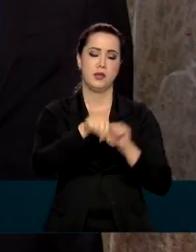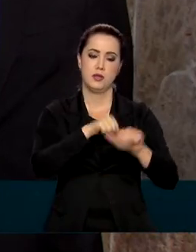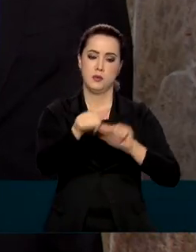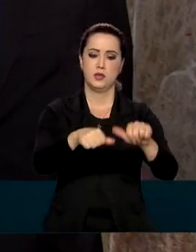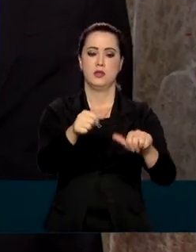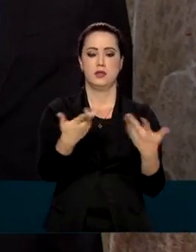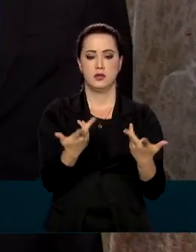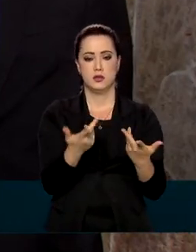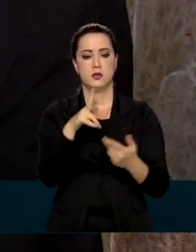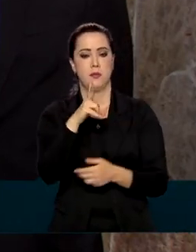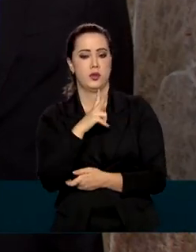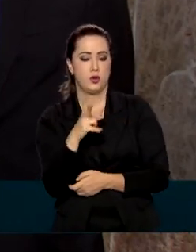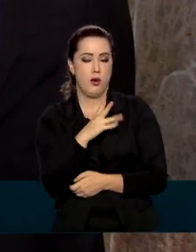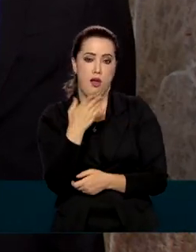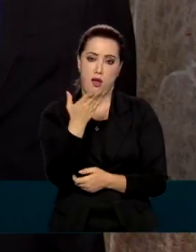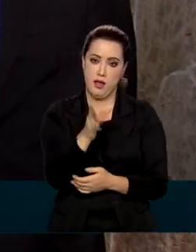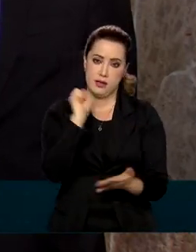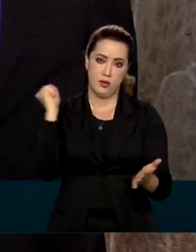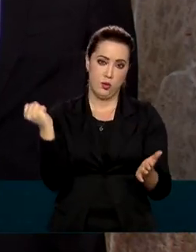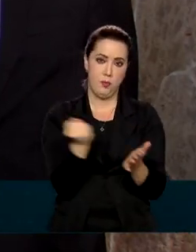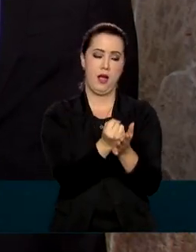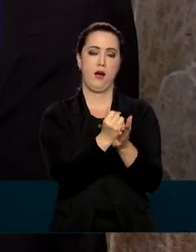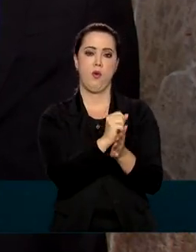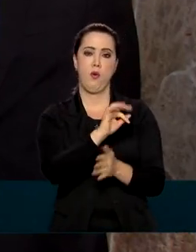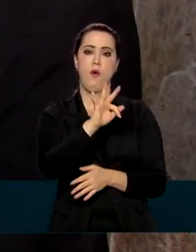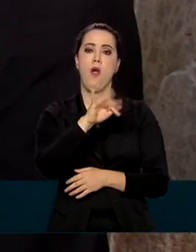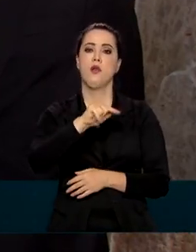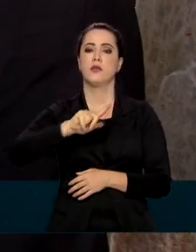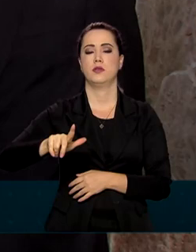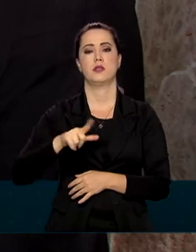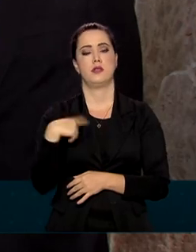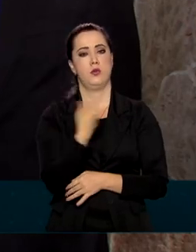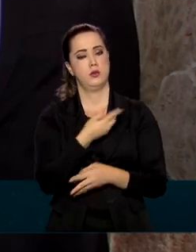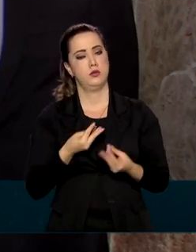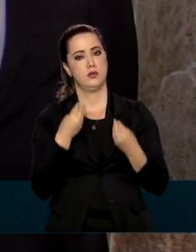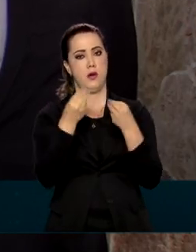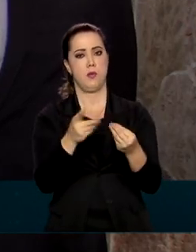Particularmente essa do marco fiscal, que garante que